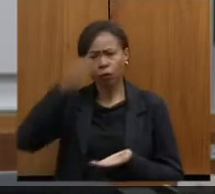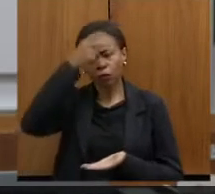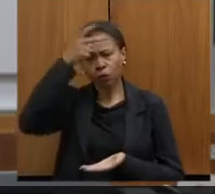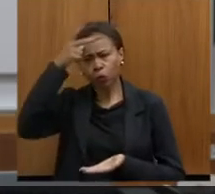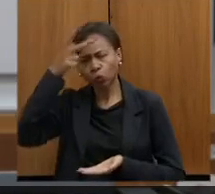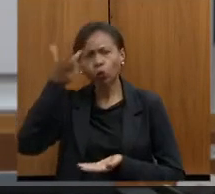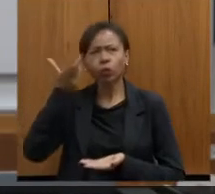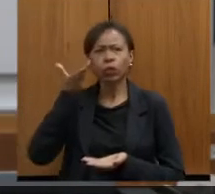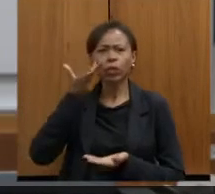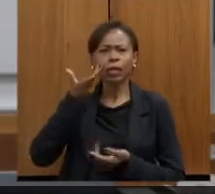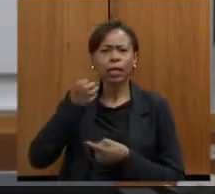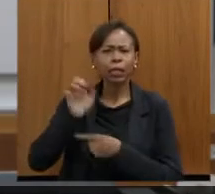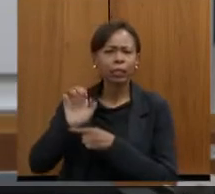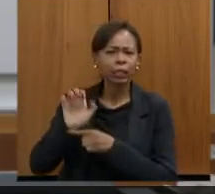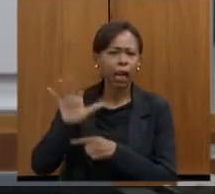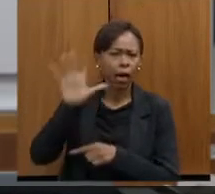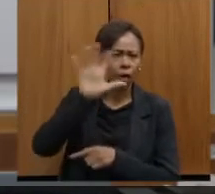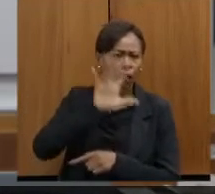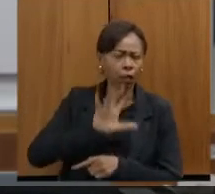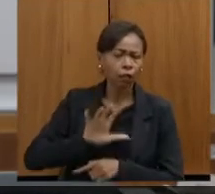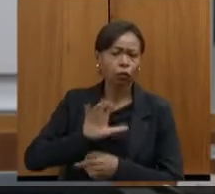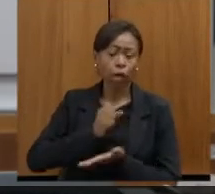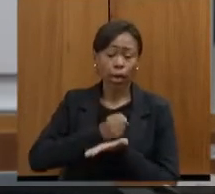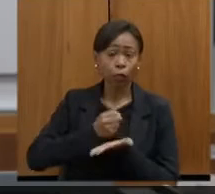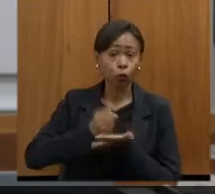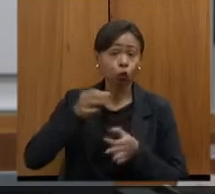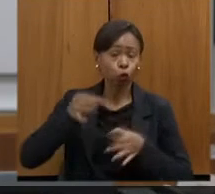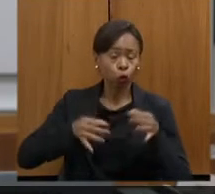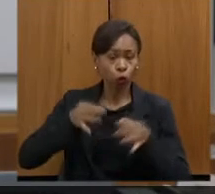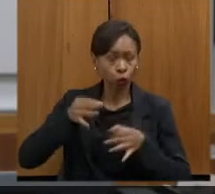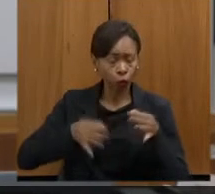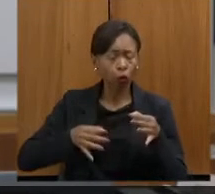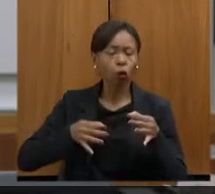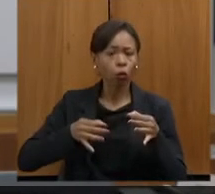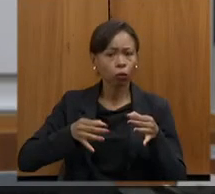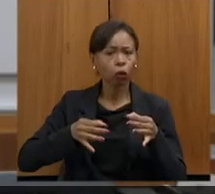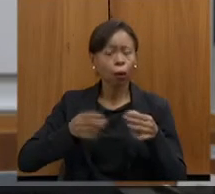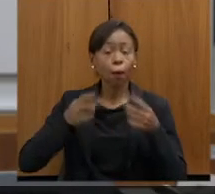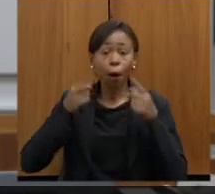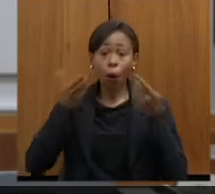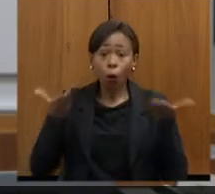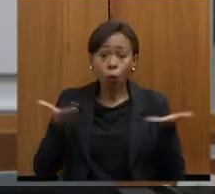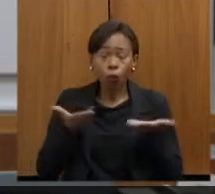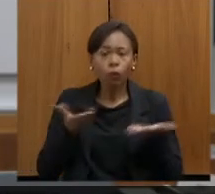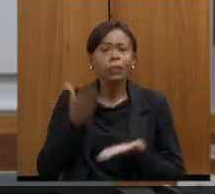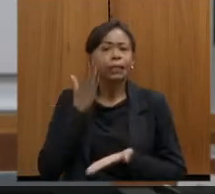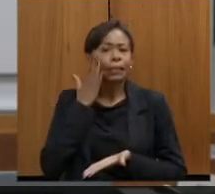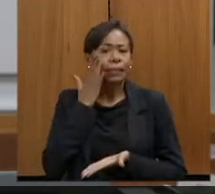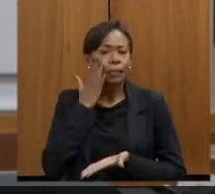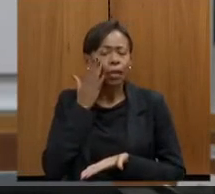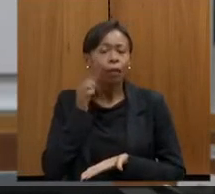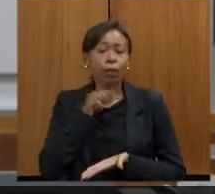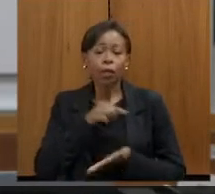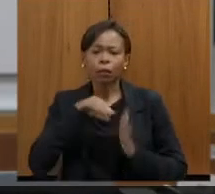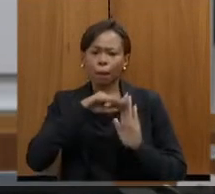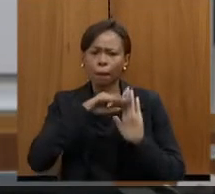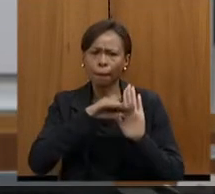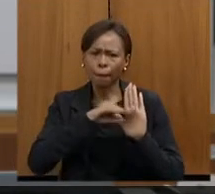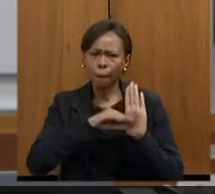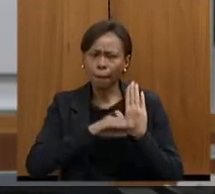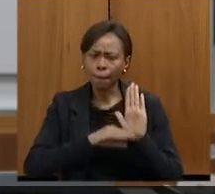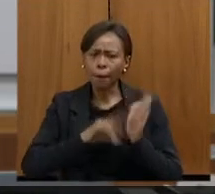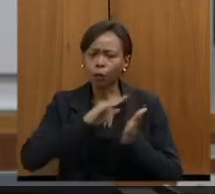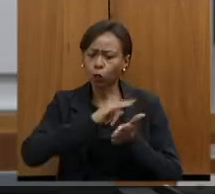estados, dos cartórios, da sociedade civil a respeito da importância desse processo. E,